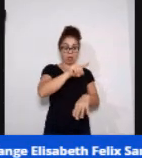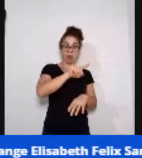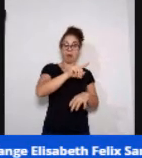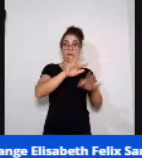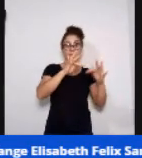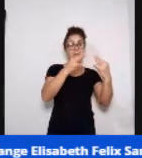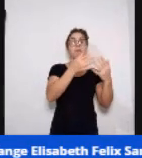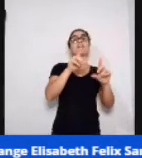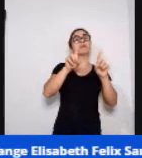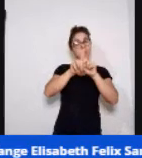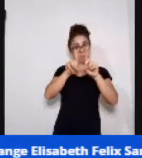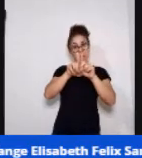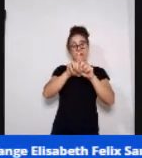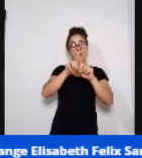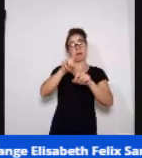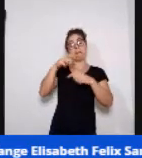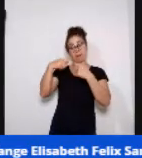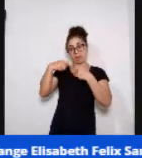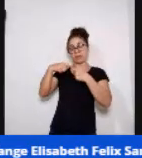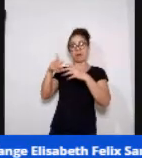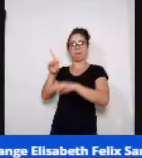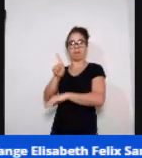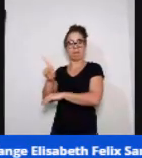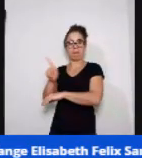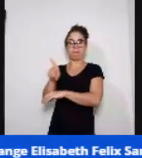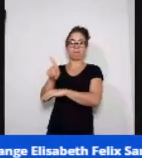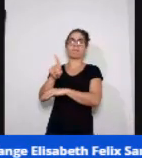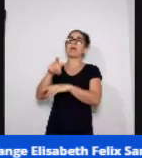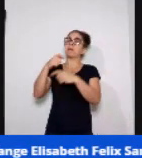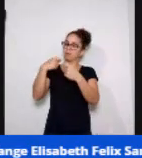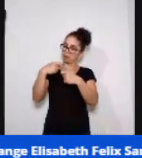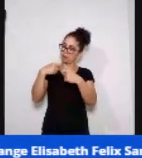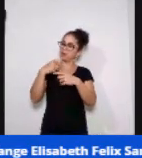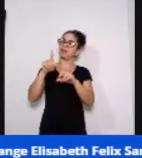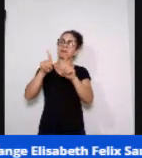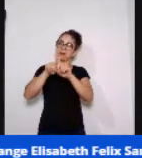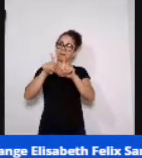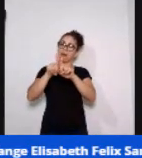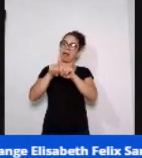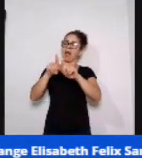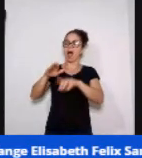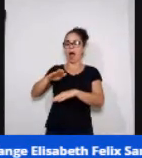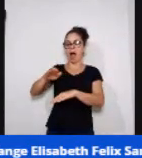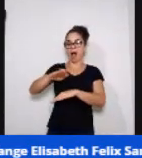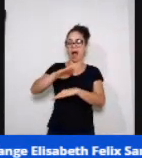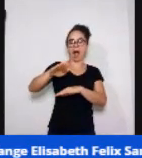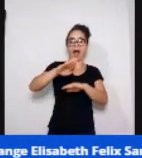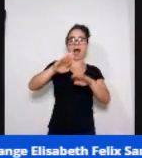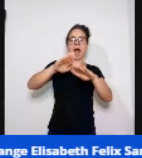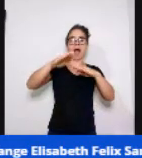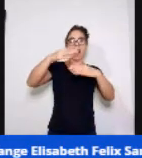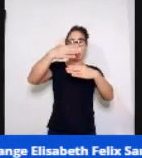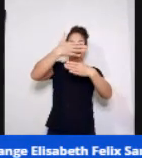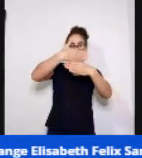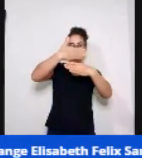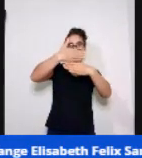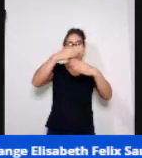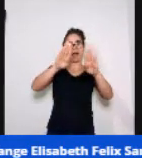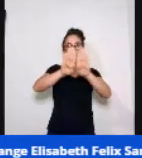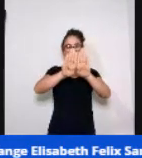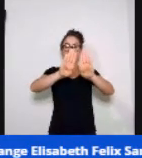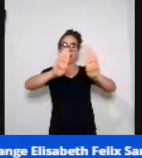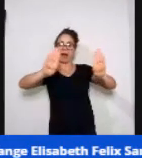teve um momento que a gente teve que pegar o carro, abrir um monte de porteira, levar a apostila, não